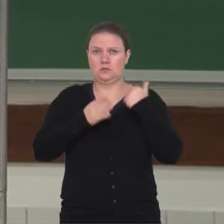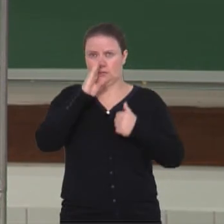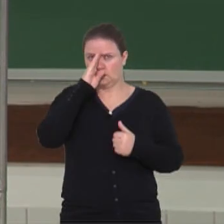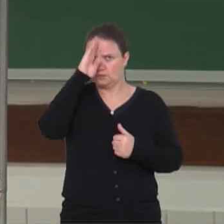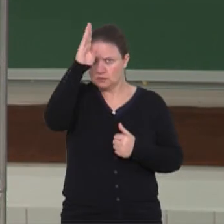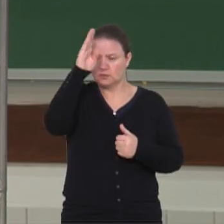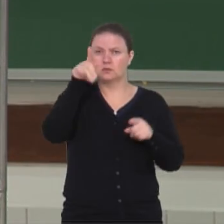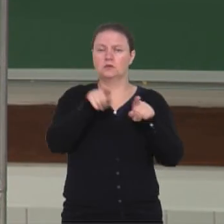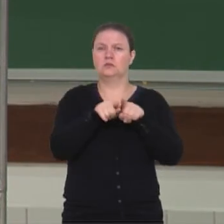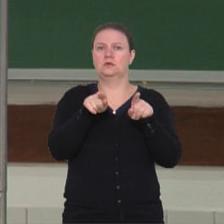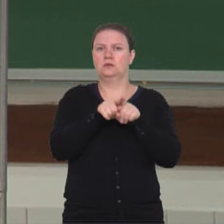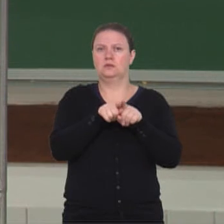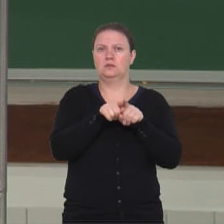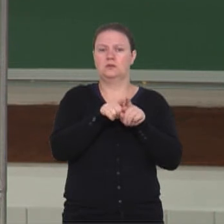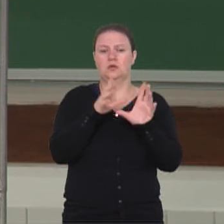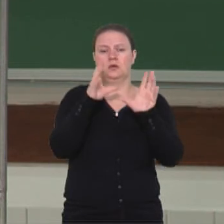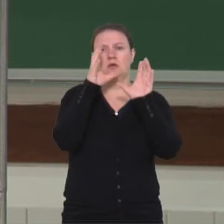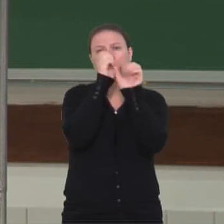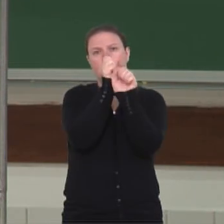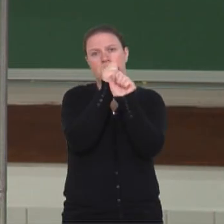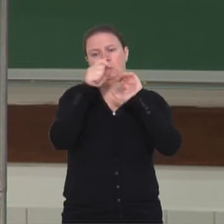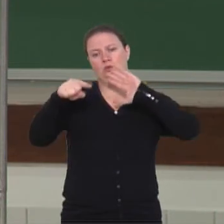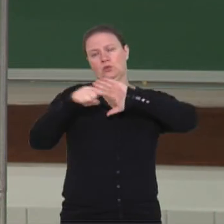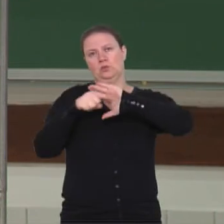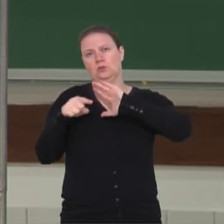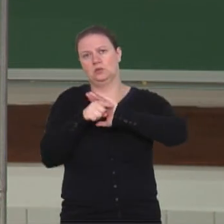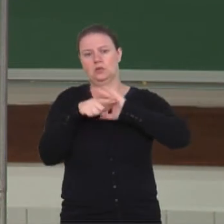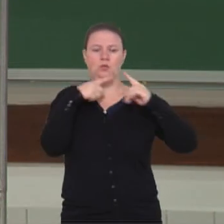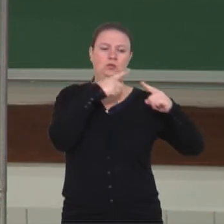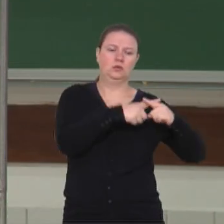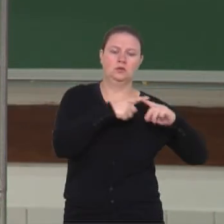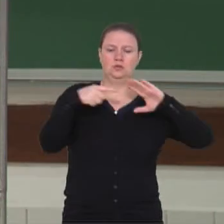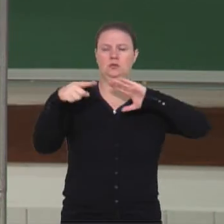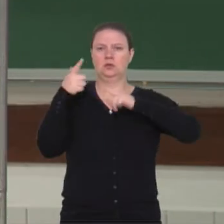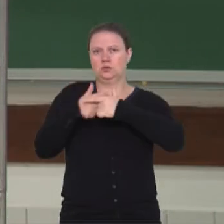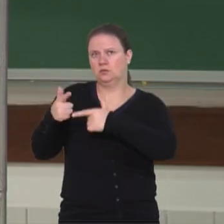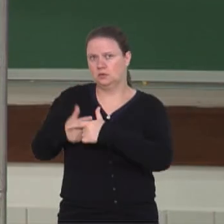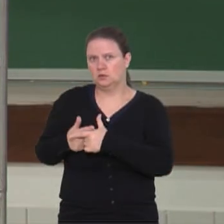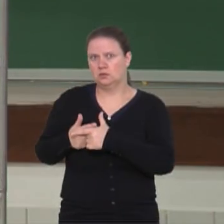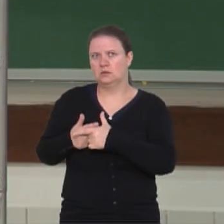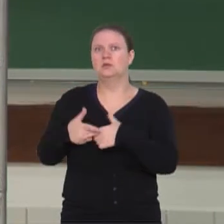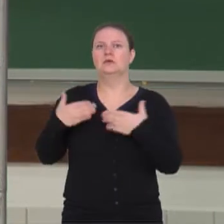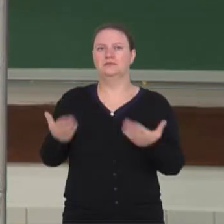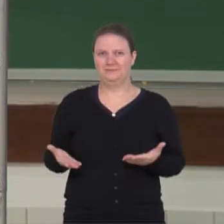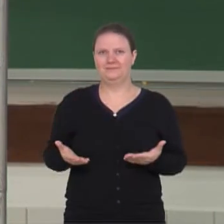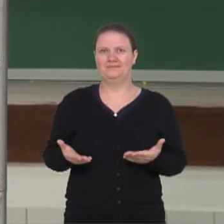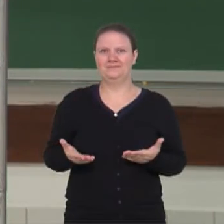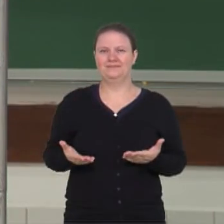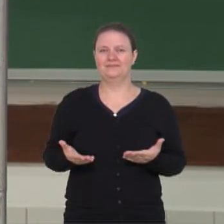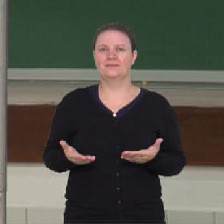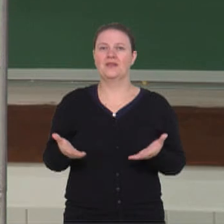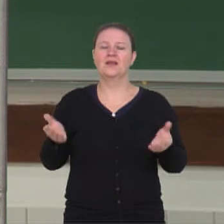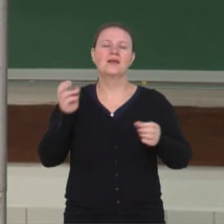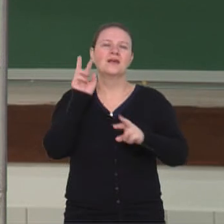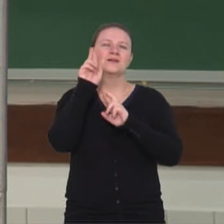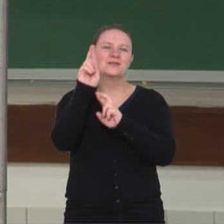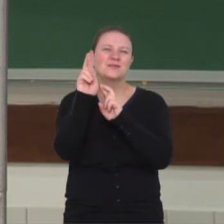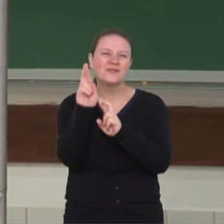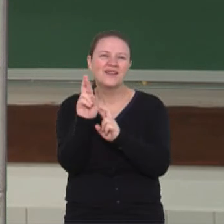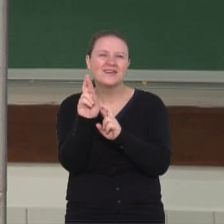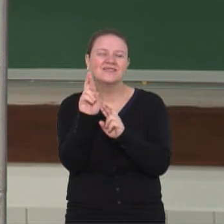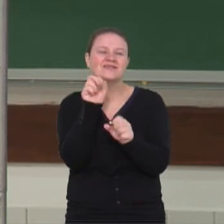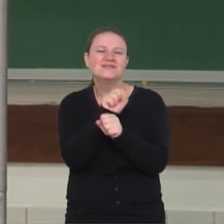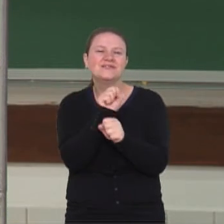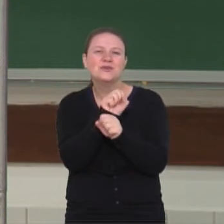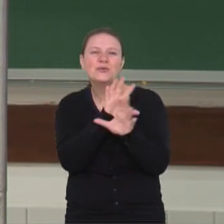principalmente operações de adição, subtração, multiplicação, divisão, e fomos à frente na primeira parte da fatoração de polinômios. Espero vocês na próxima